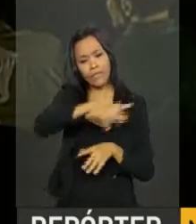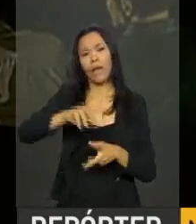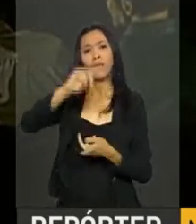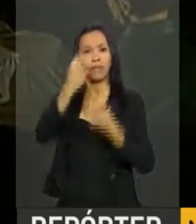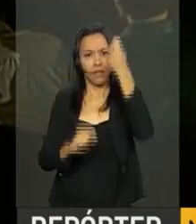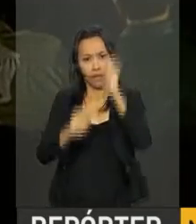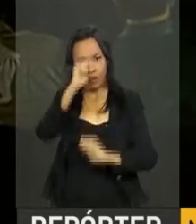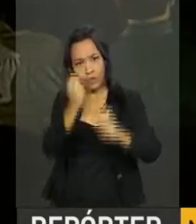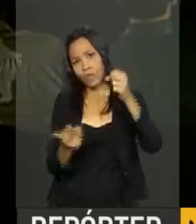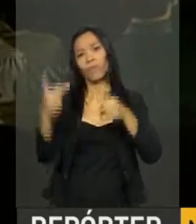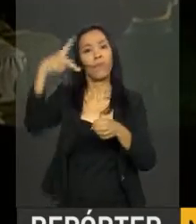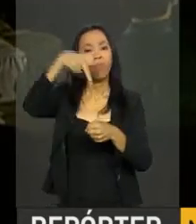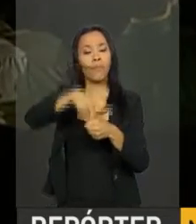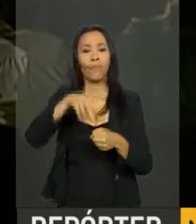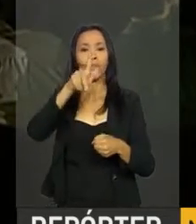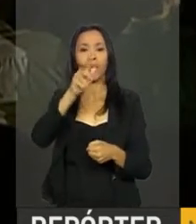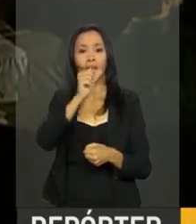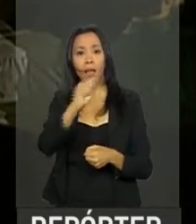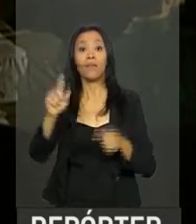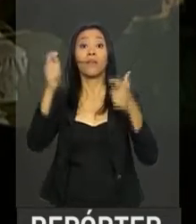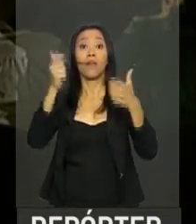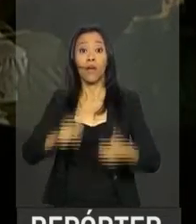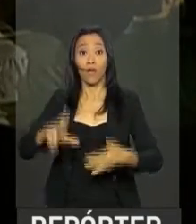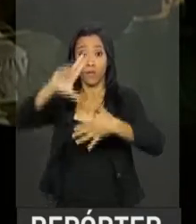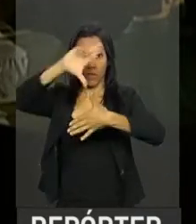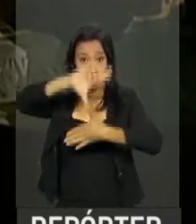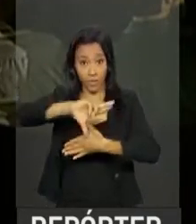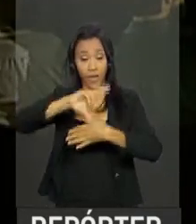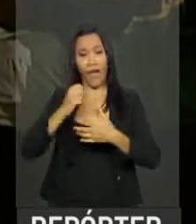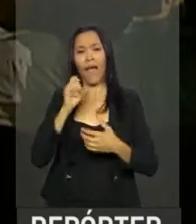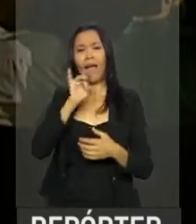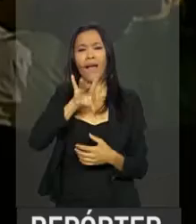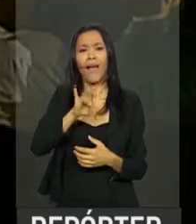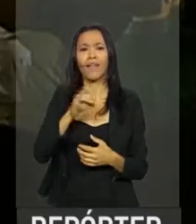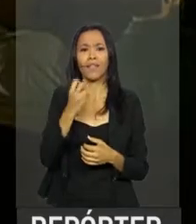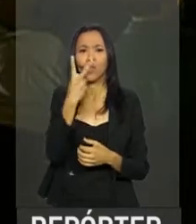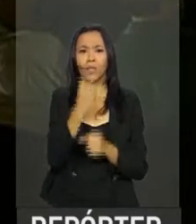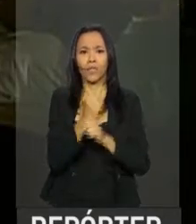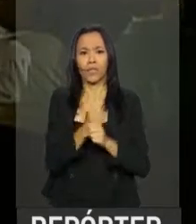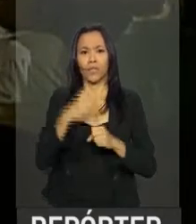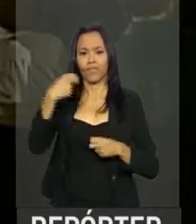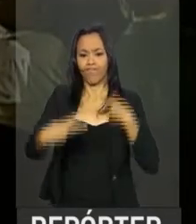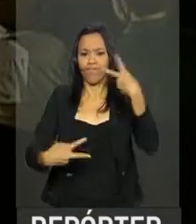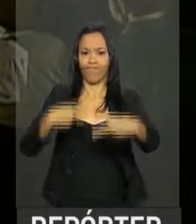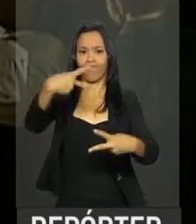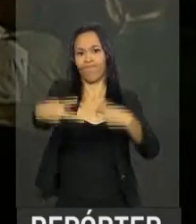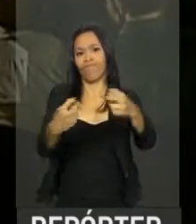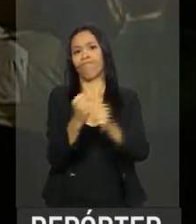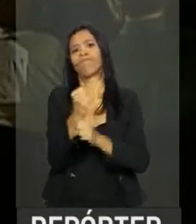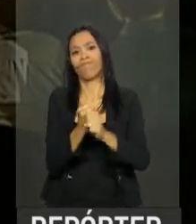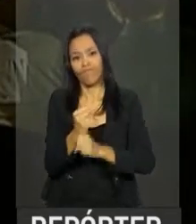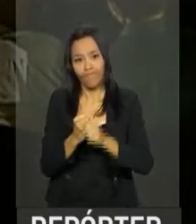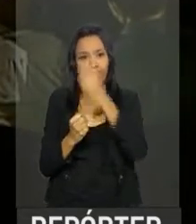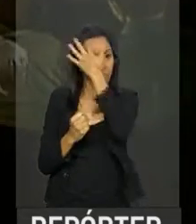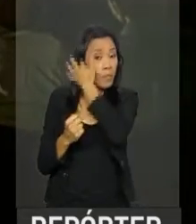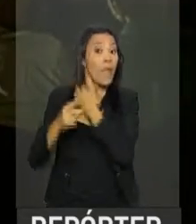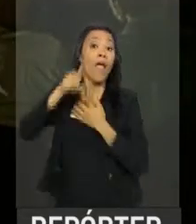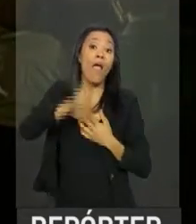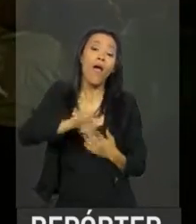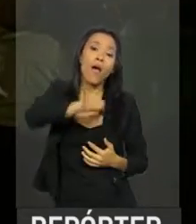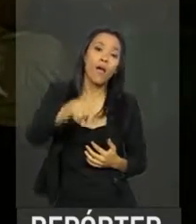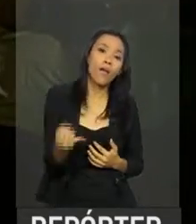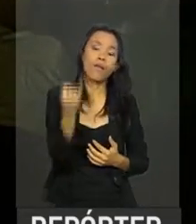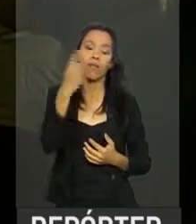petróleo e gás da América Latina e acontece a cada 2 anos aqui no Rio de Janeiro. A exposição é uma oportunidade